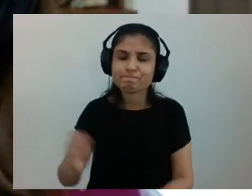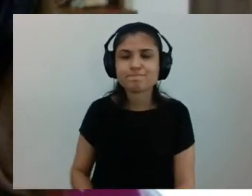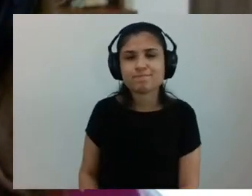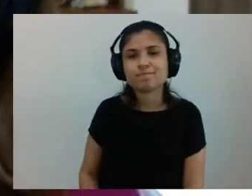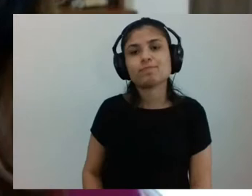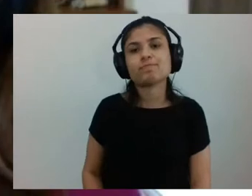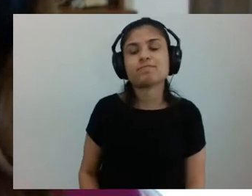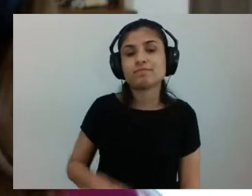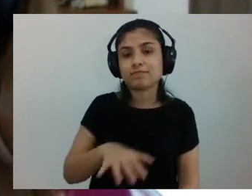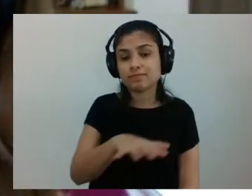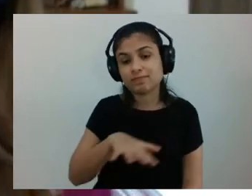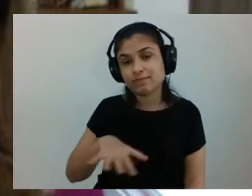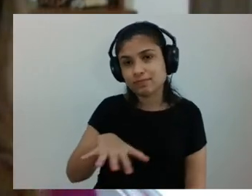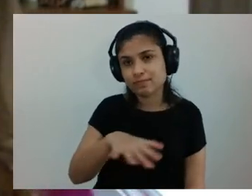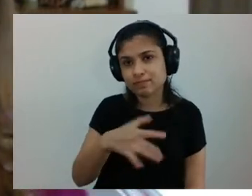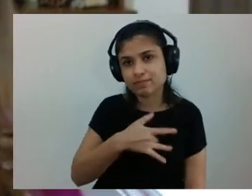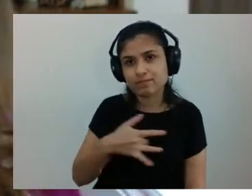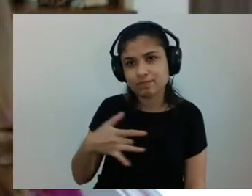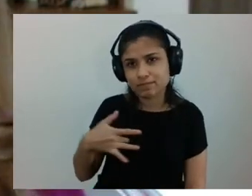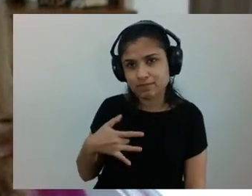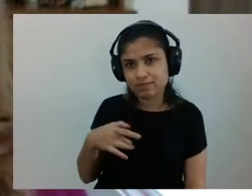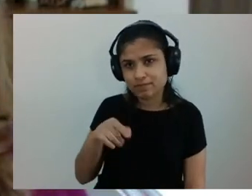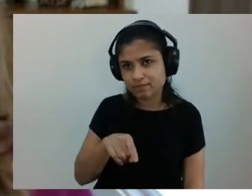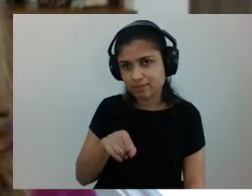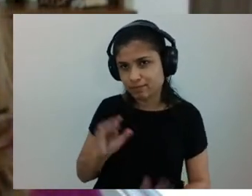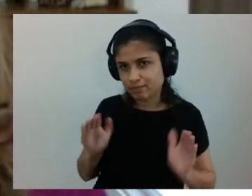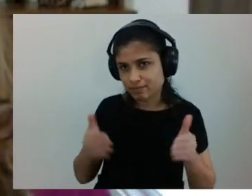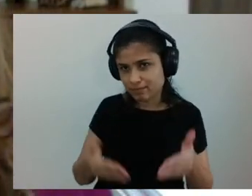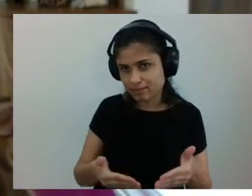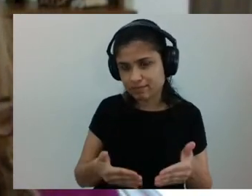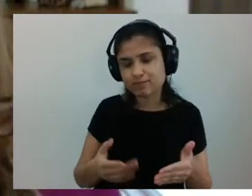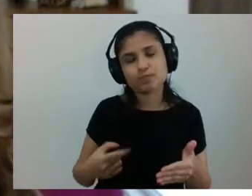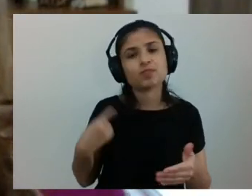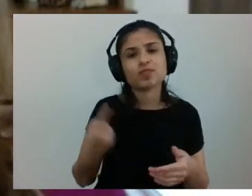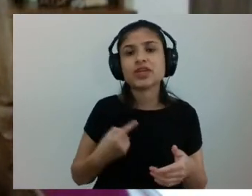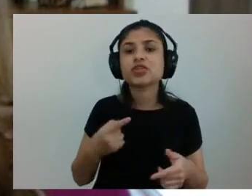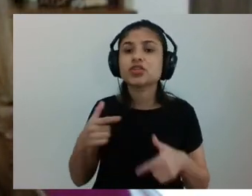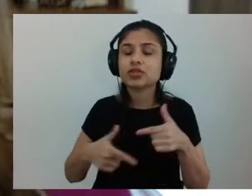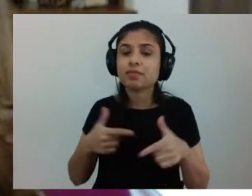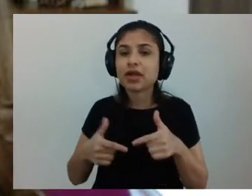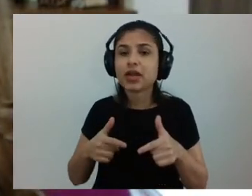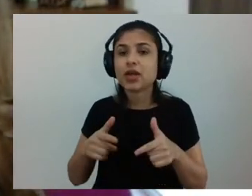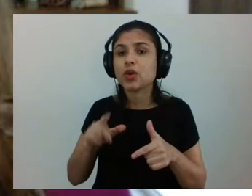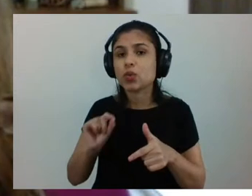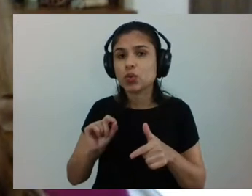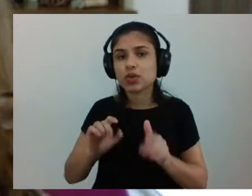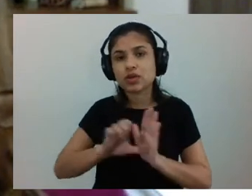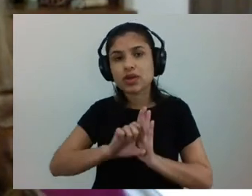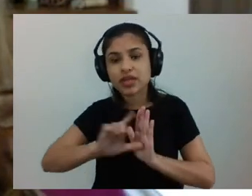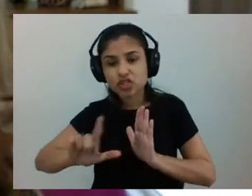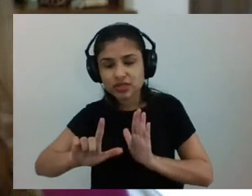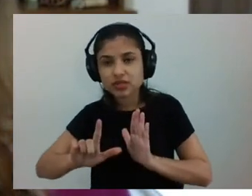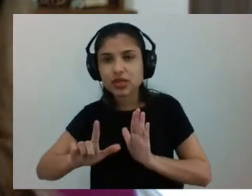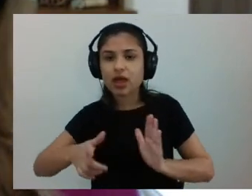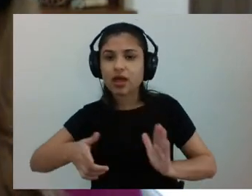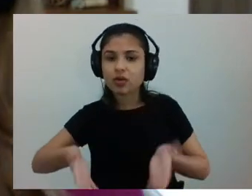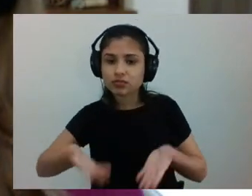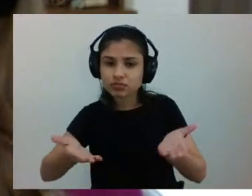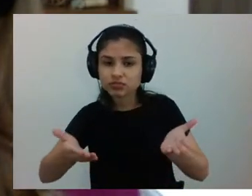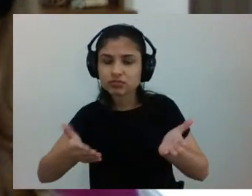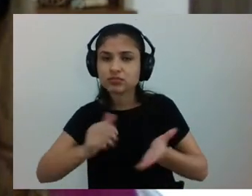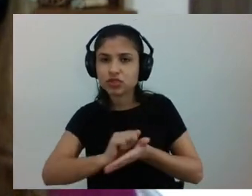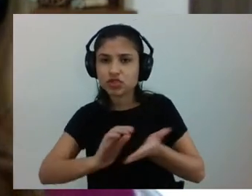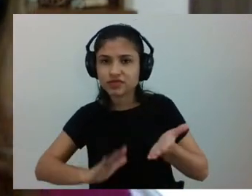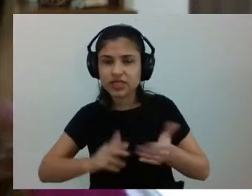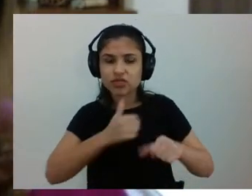saúde, especificamente, a gente vai trabalhar com editais que promovam atividades